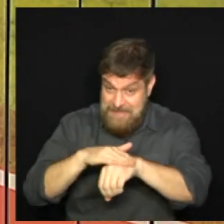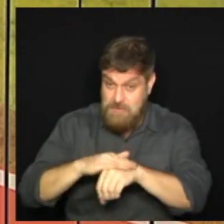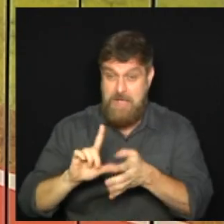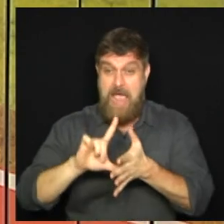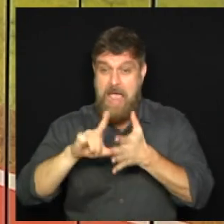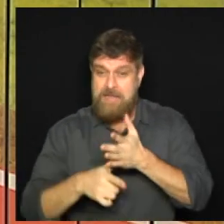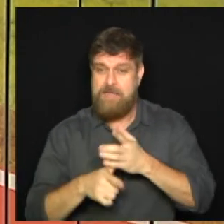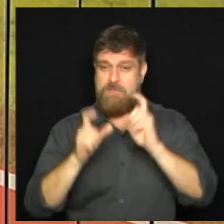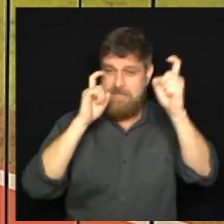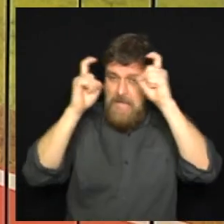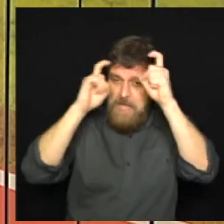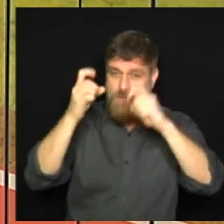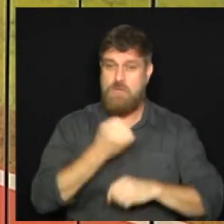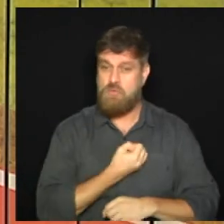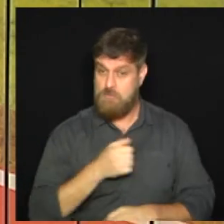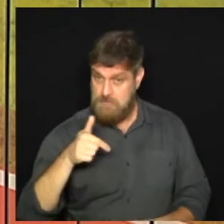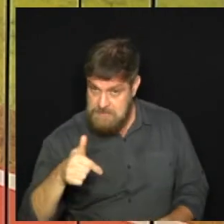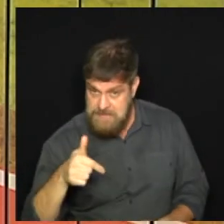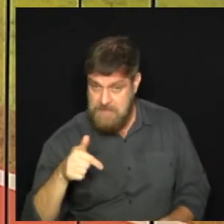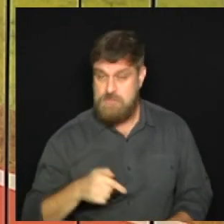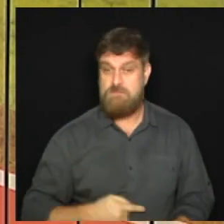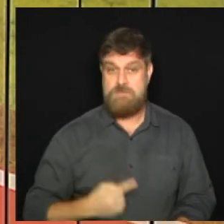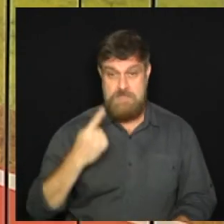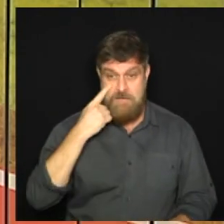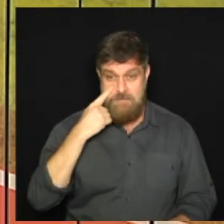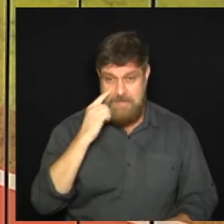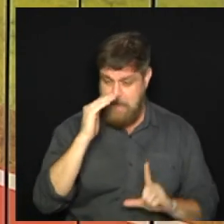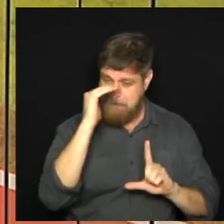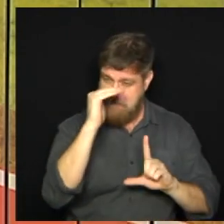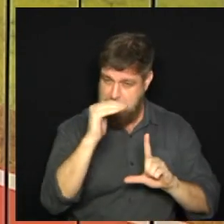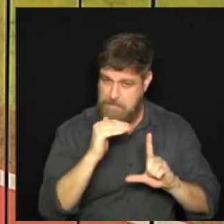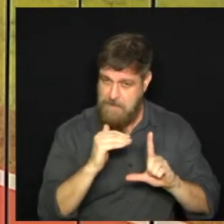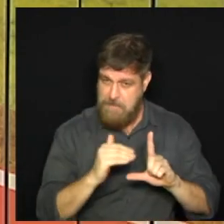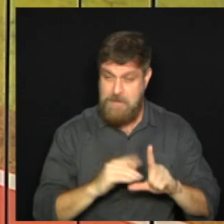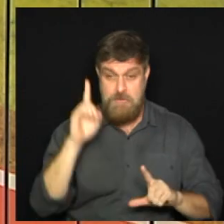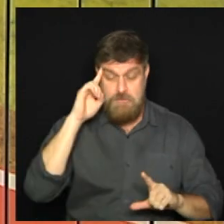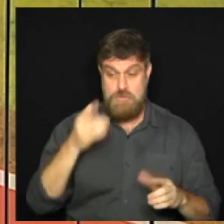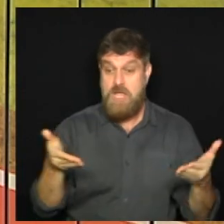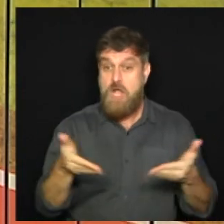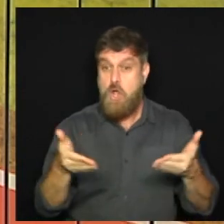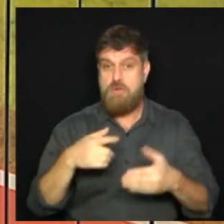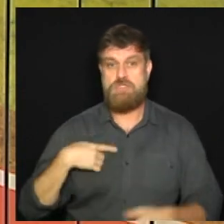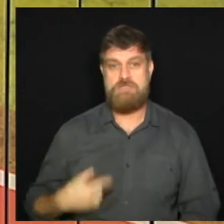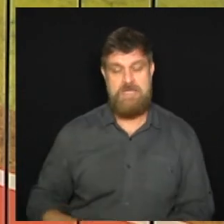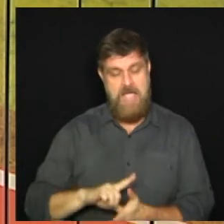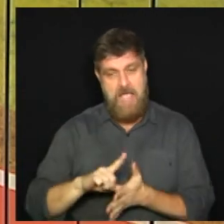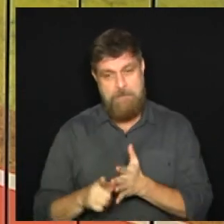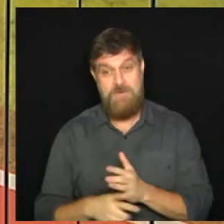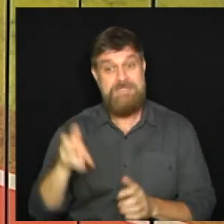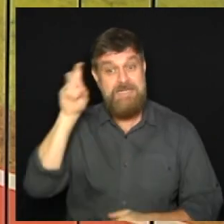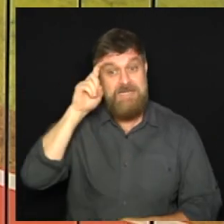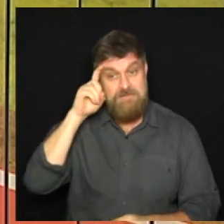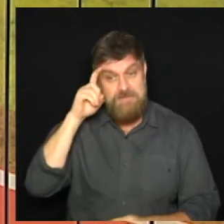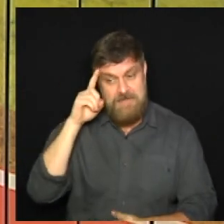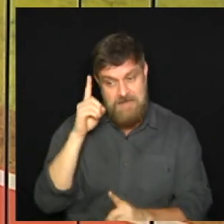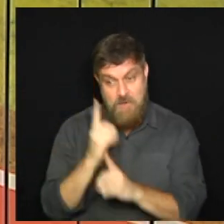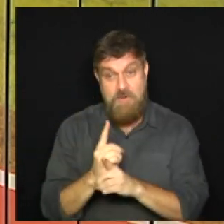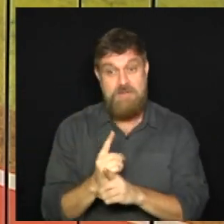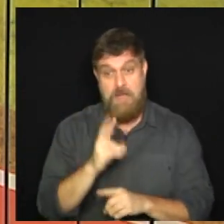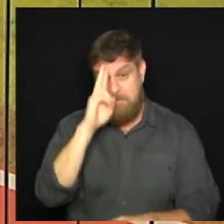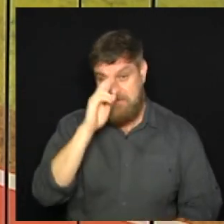partida. Então João Brigatti apresentado na Ponte Preta e já comanda a equipe amanhã. O Jornal Câmara Notícia fica por